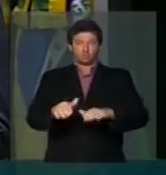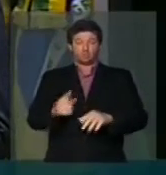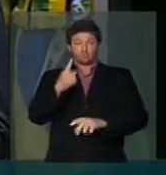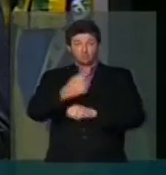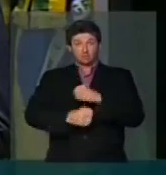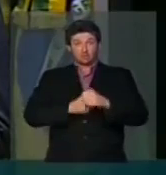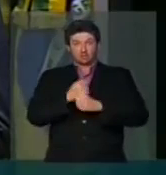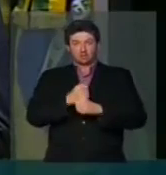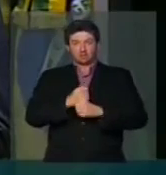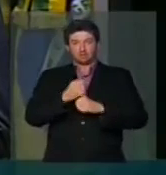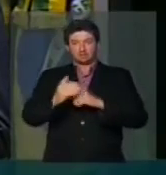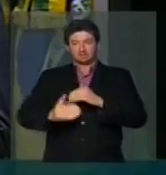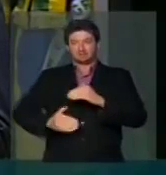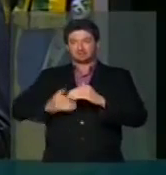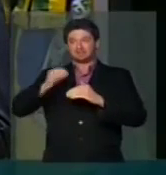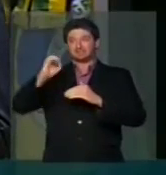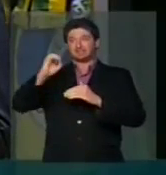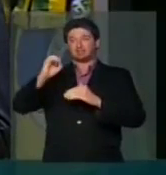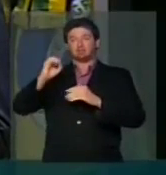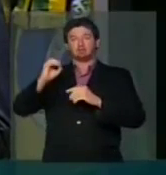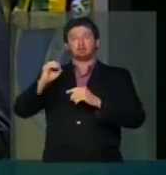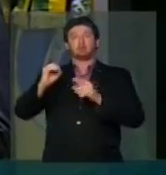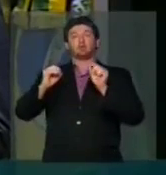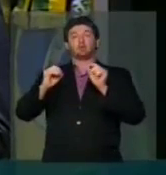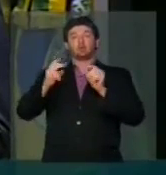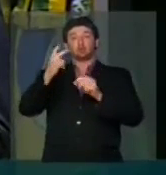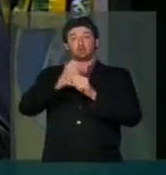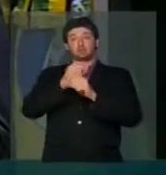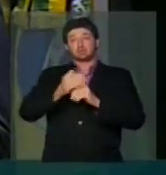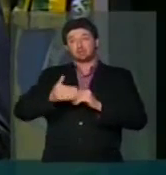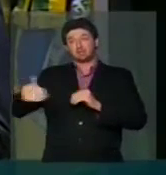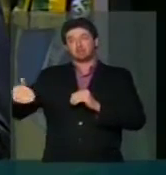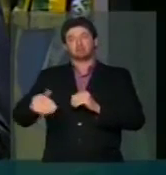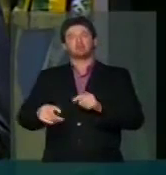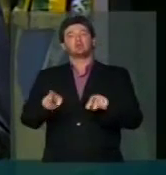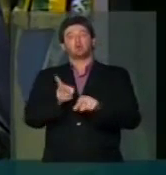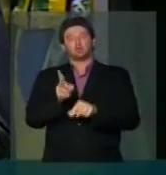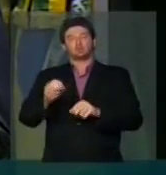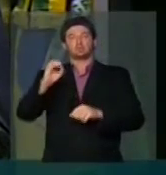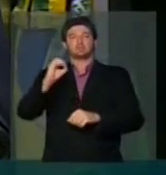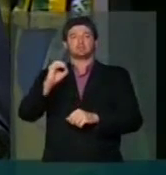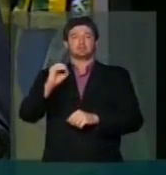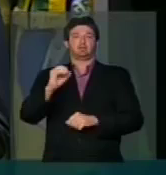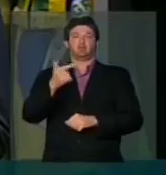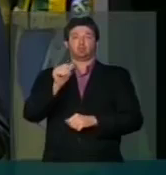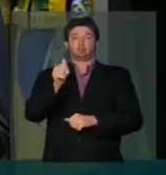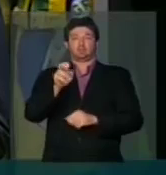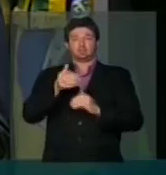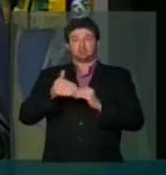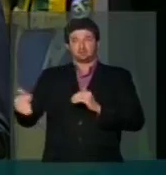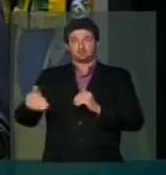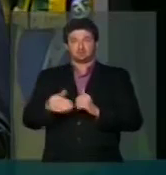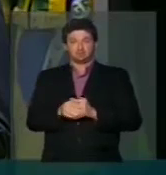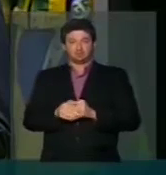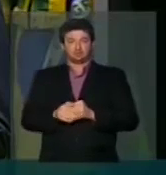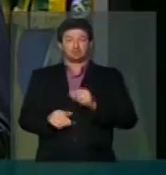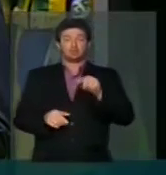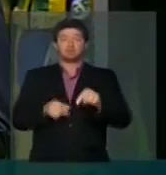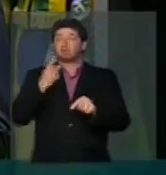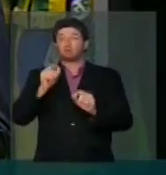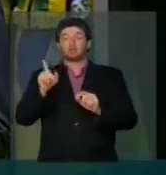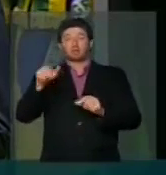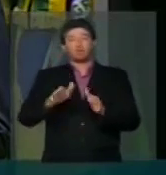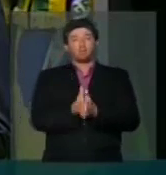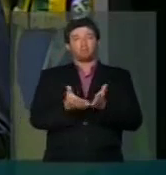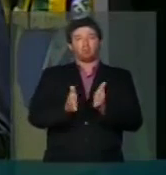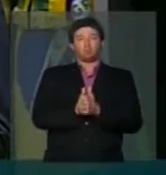ano de crescimento zero, as perspectivas são de mais 2 anos de recessão a partir de 2015. E a recessão se traduz no empobrecimento